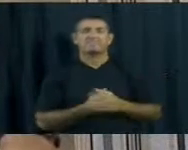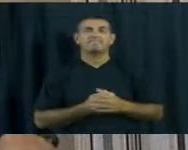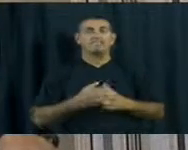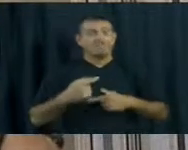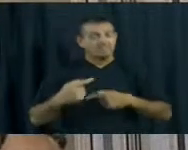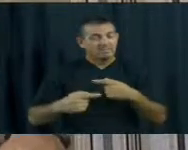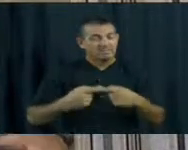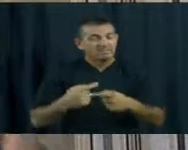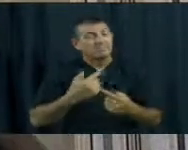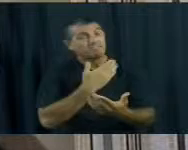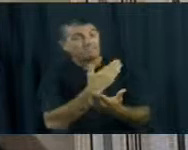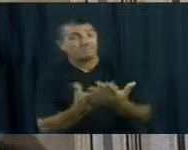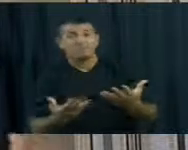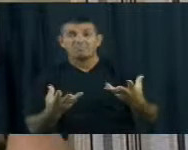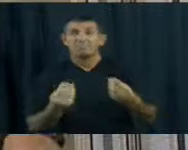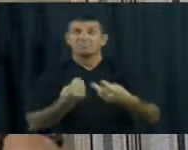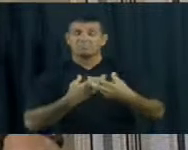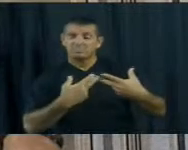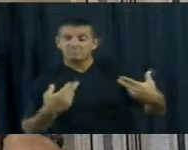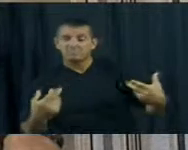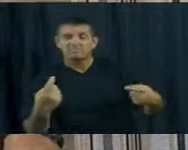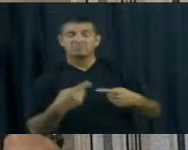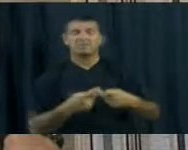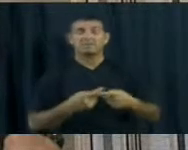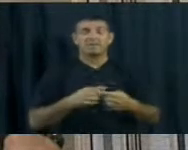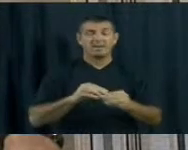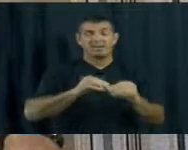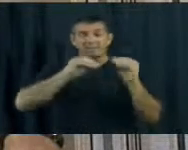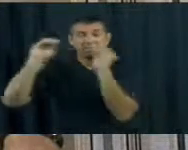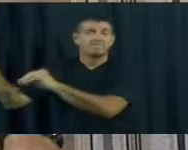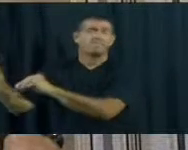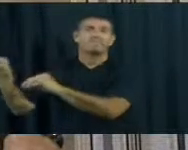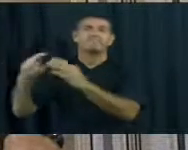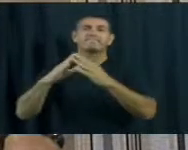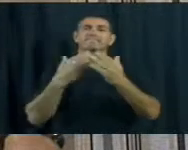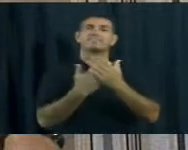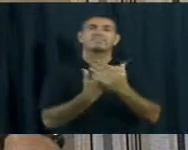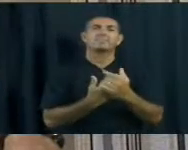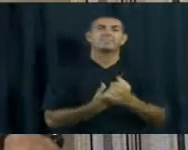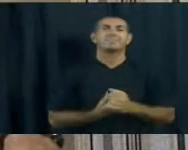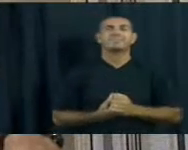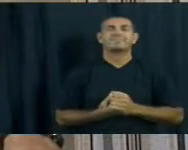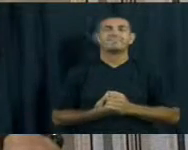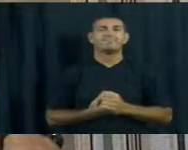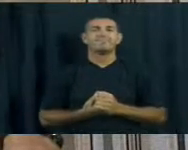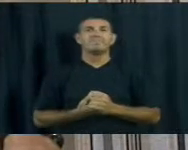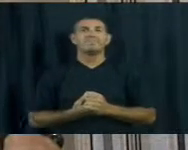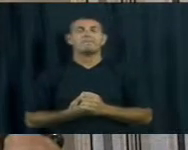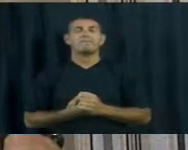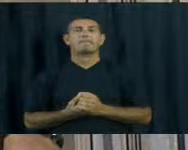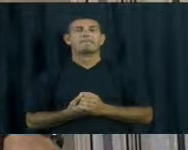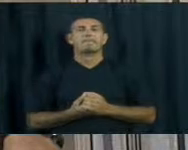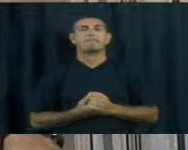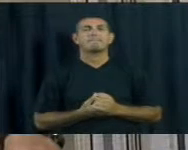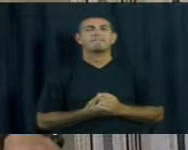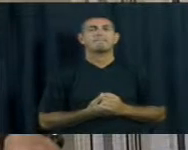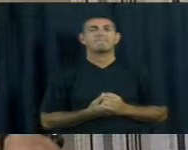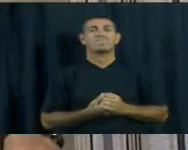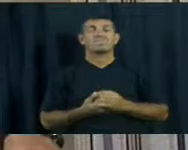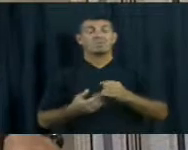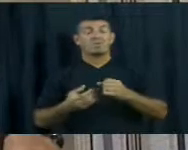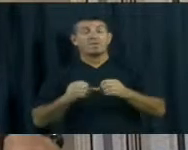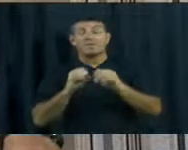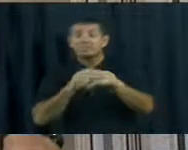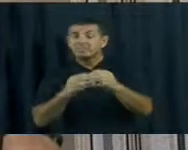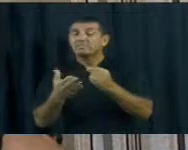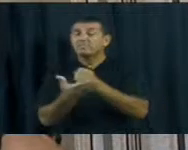né, porque ficaram fora da escola, isso dentro do ensino municipal, o ensino fundamental e